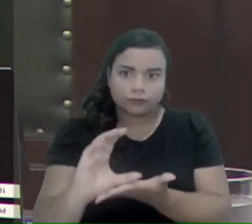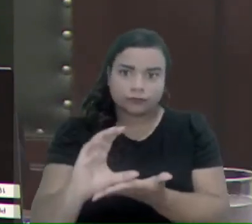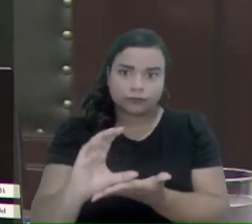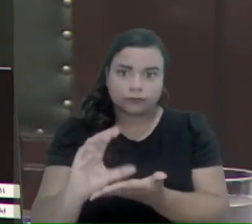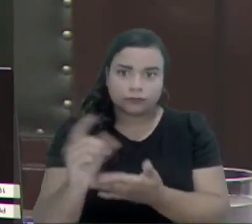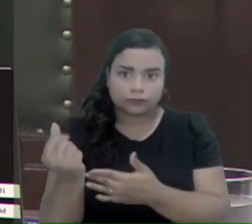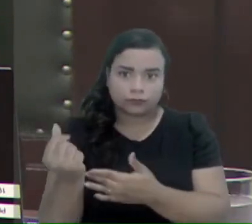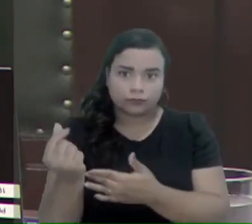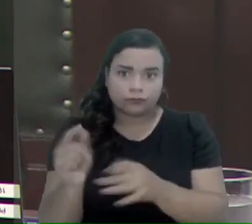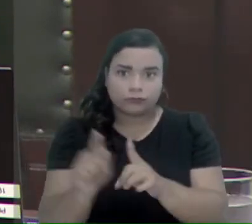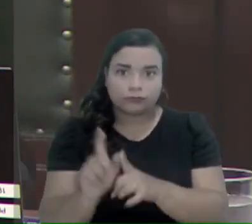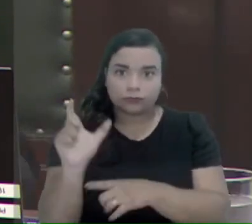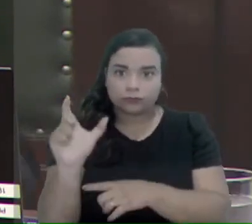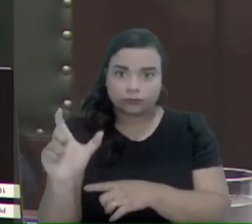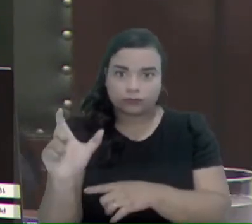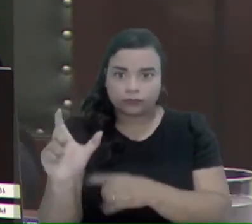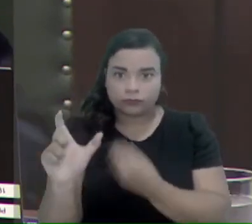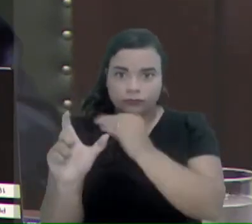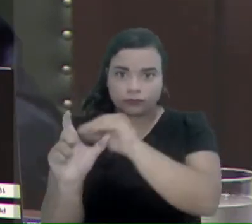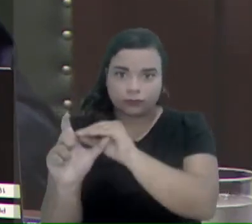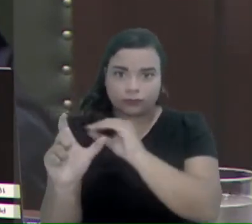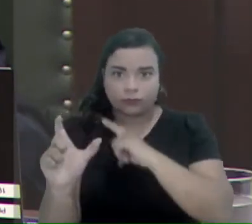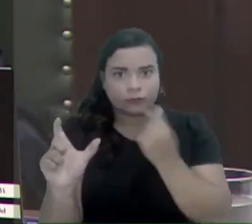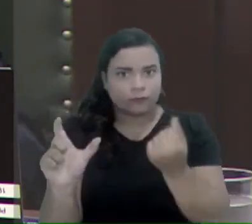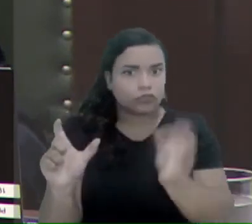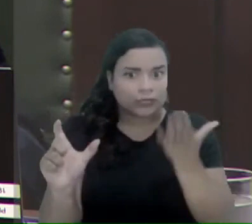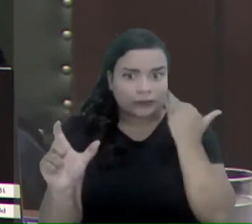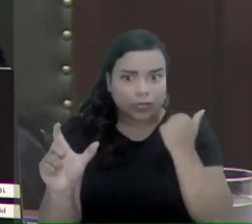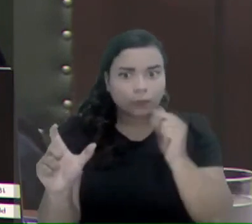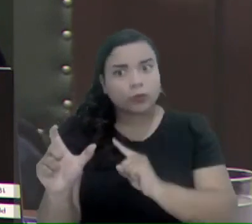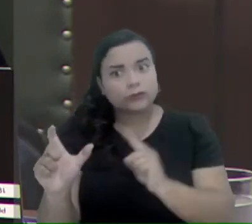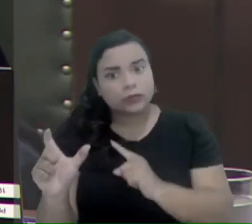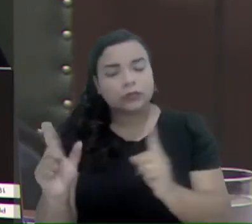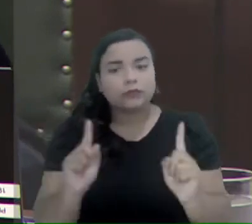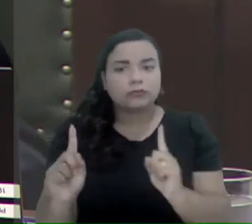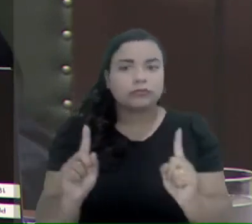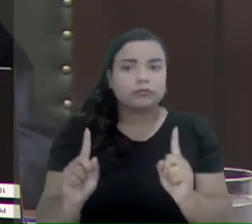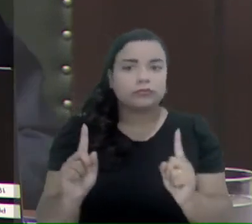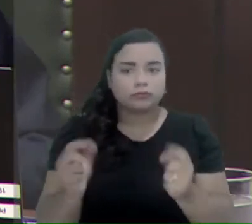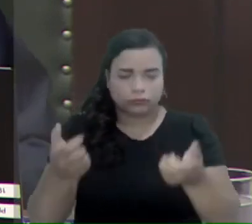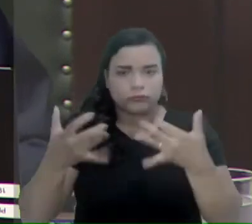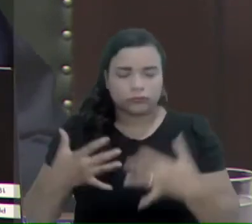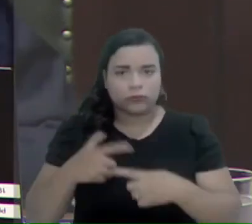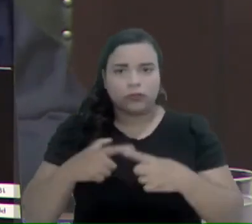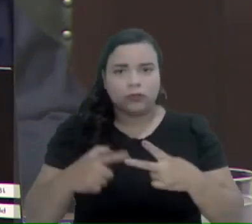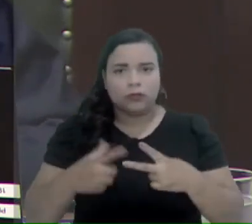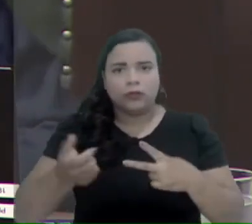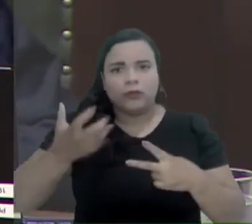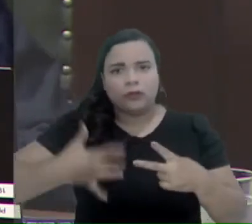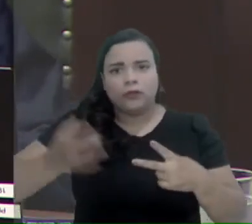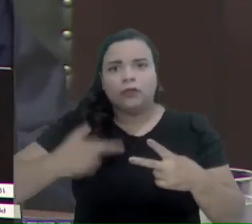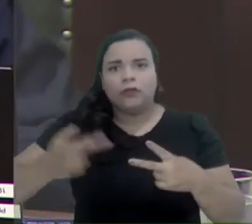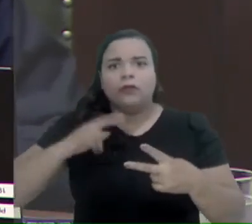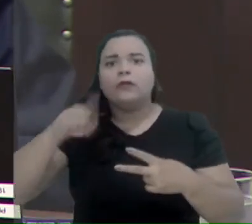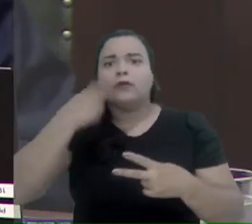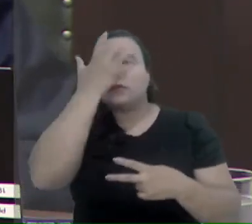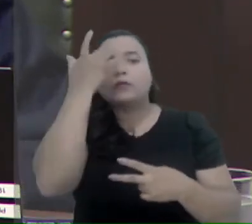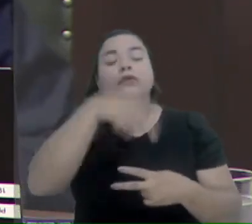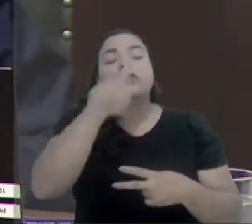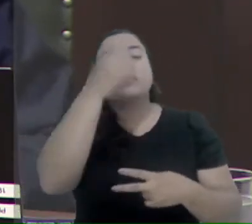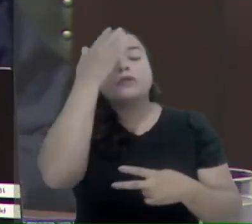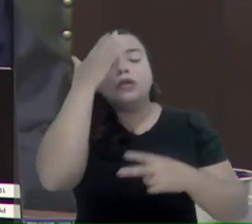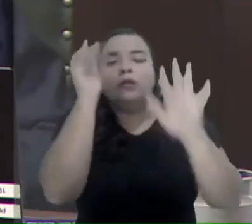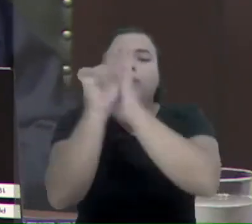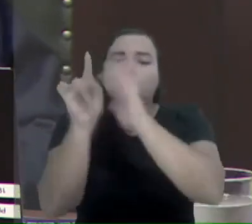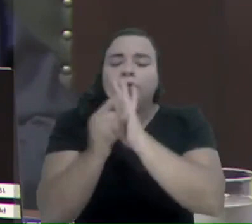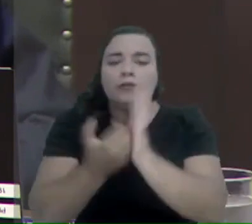cartão? Já tem valor para esse cartão? Essas duas definições, só para as pessoas depois estarem mais esclarecidas para fazer as perguntas.